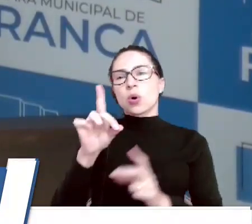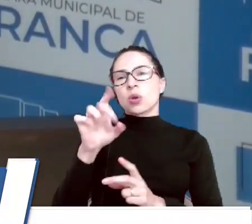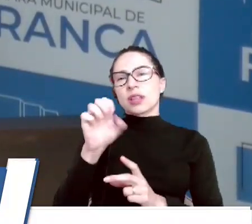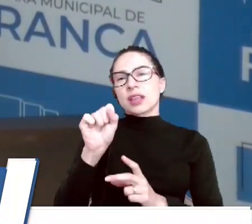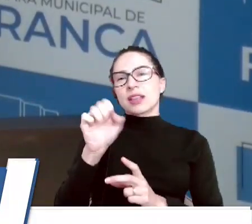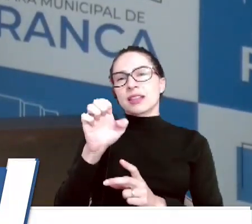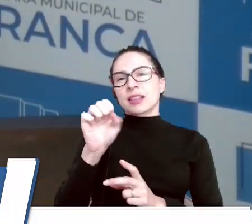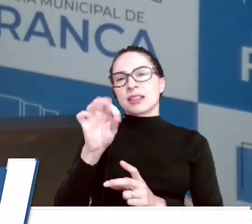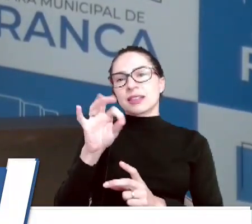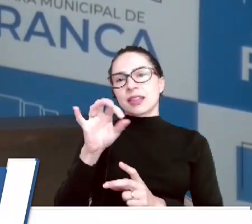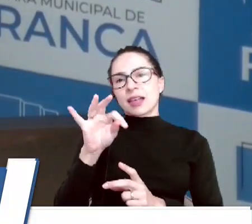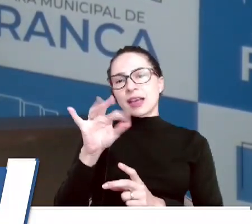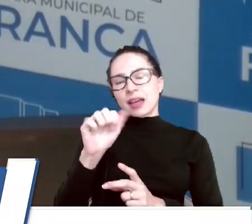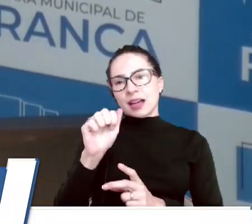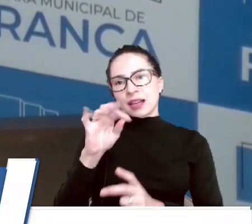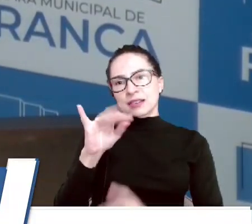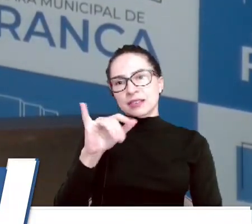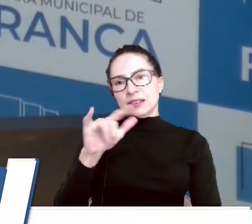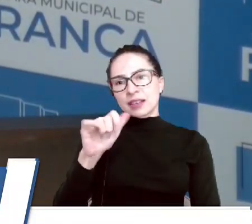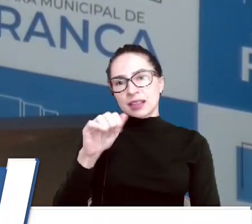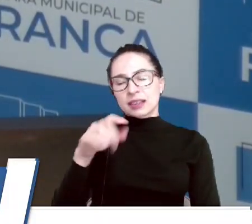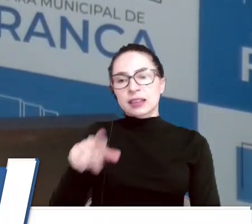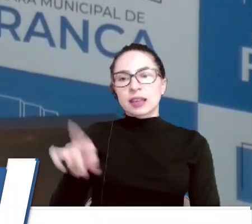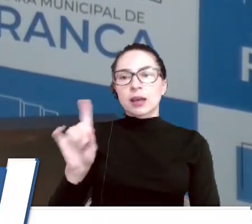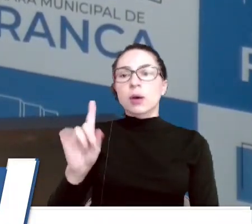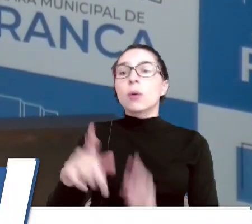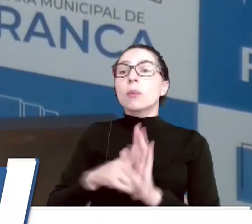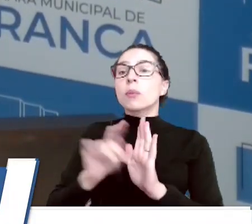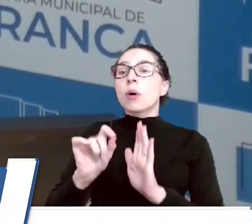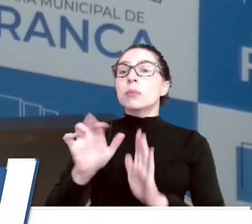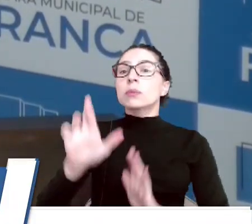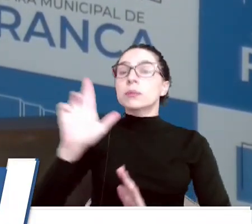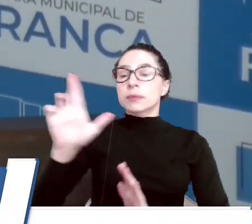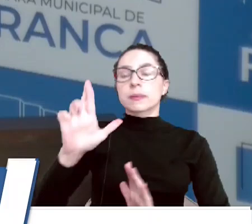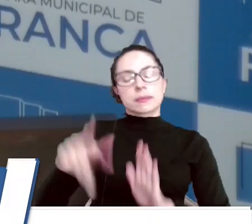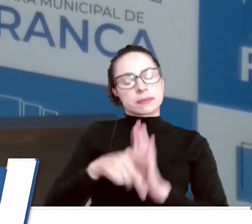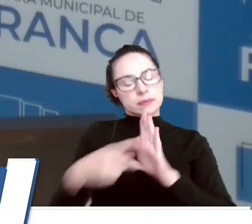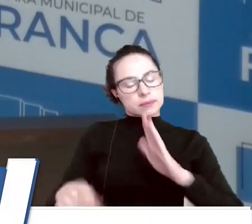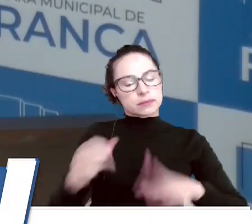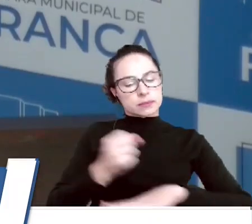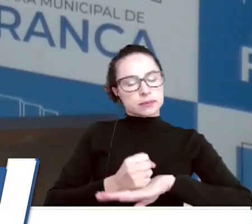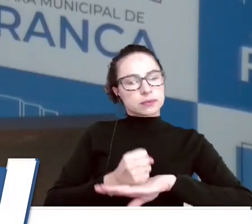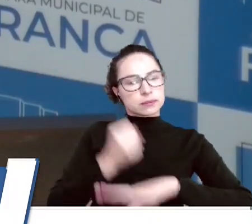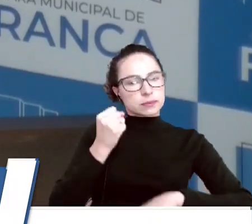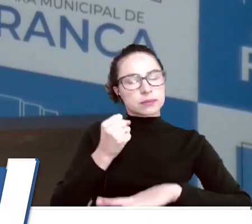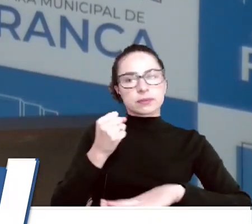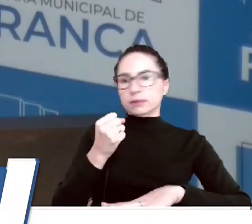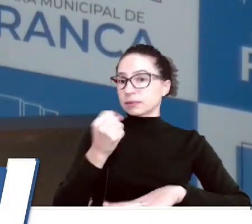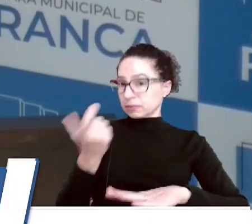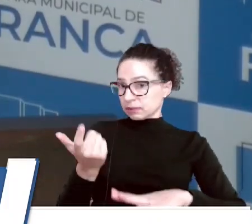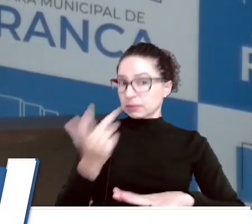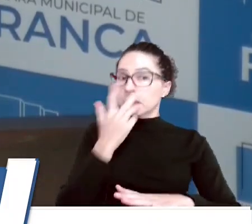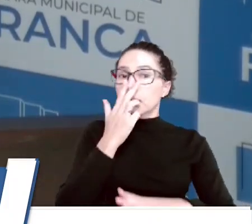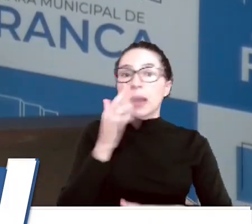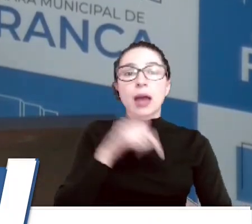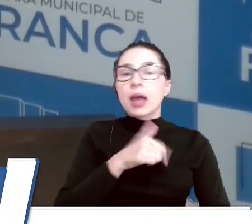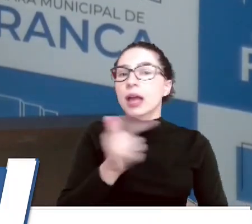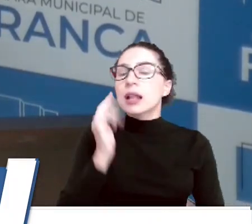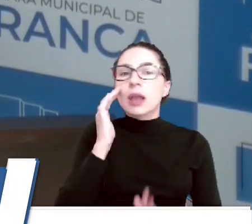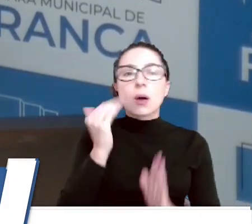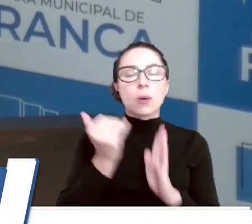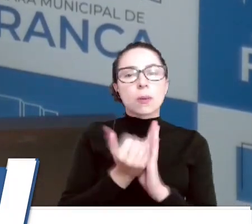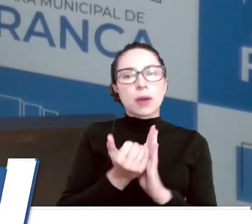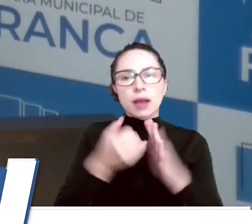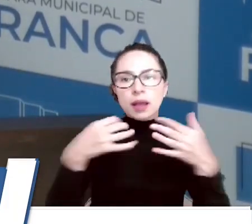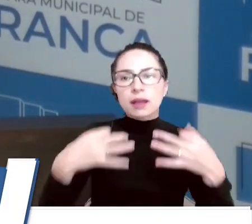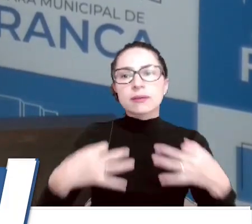quem? Ao nosso município, a Franca. E aparentemente isso não está sendo tratado no